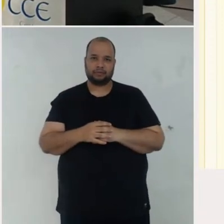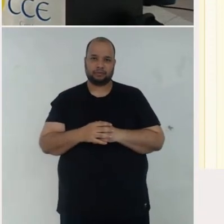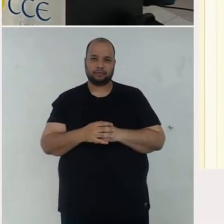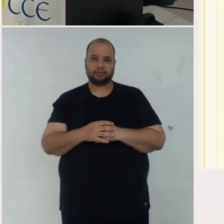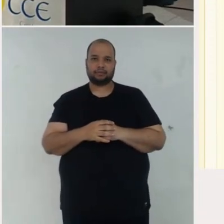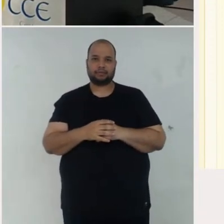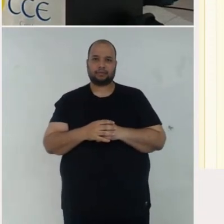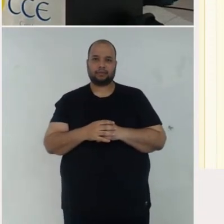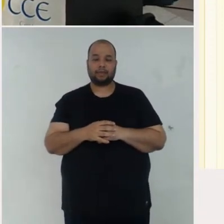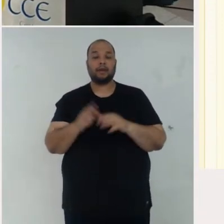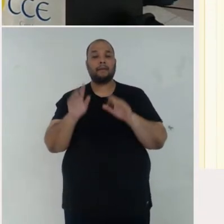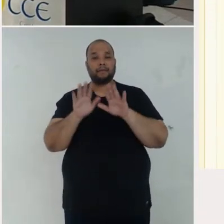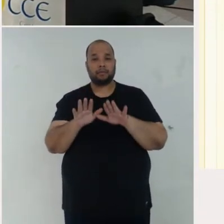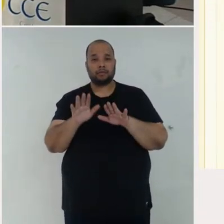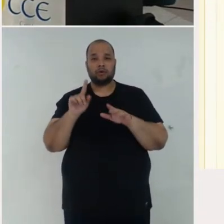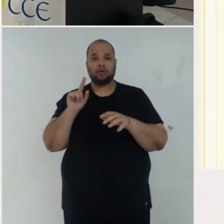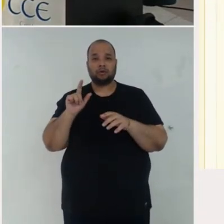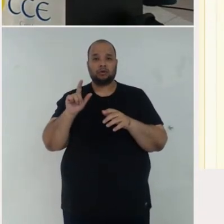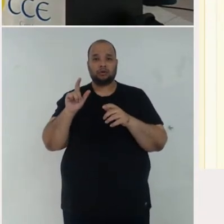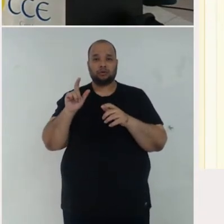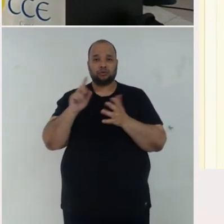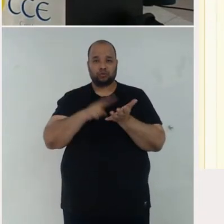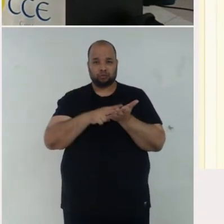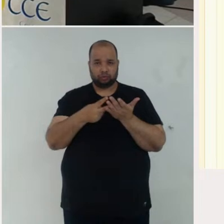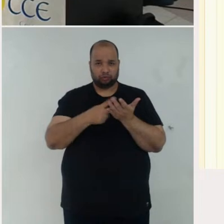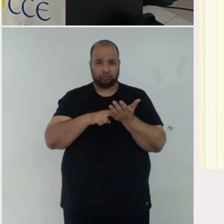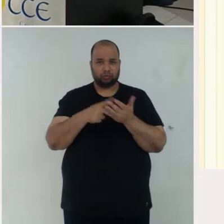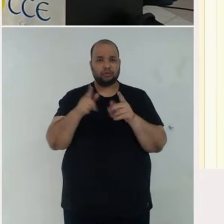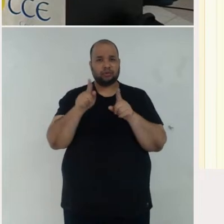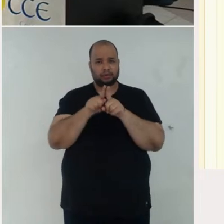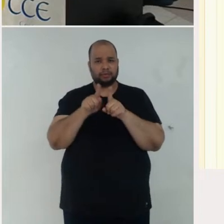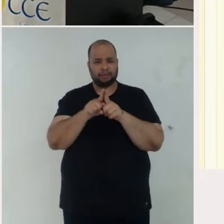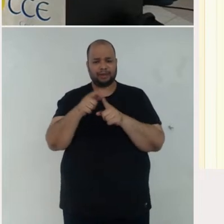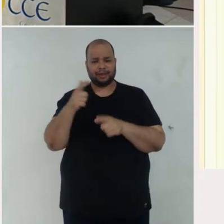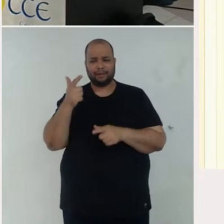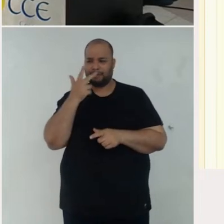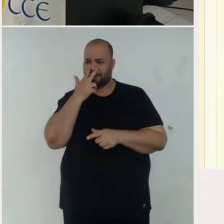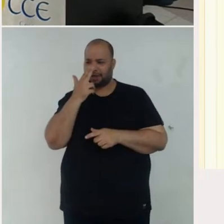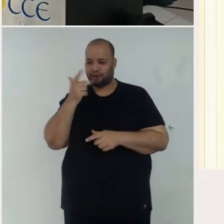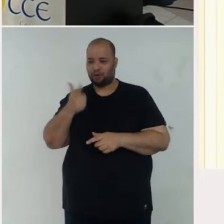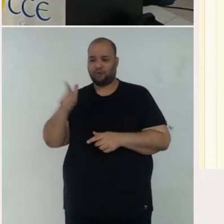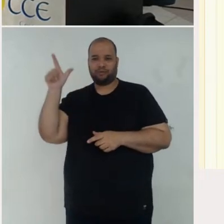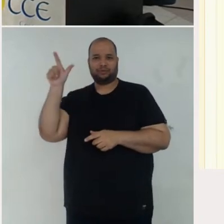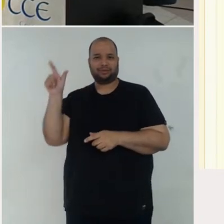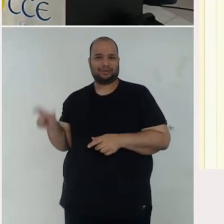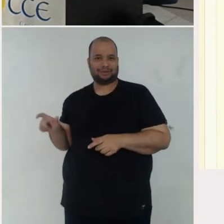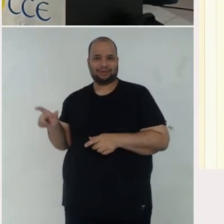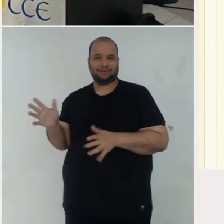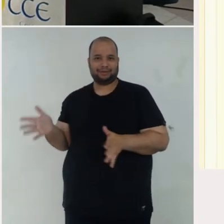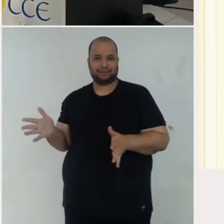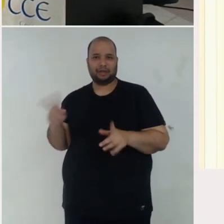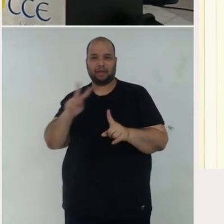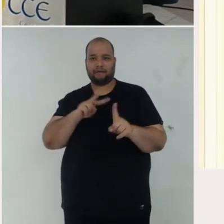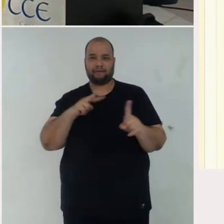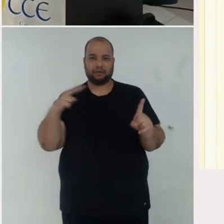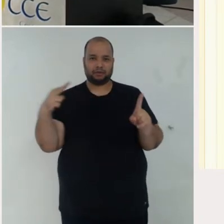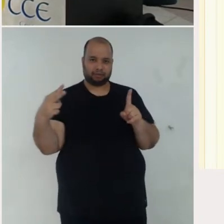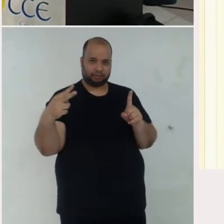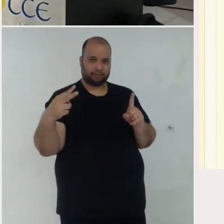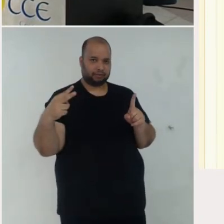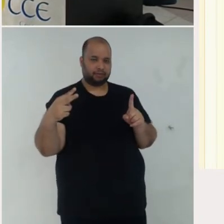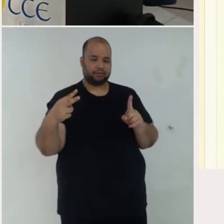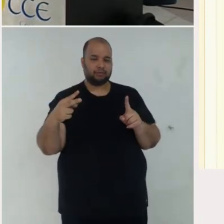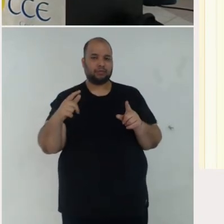Mas o tradutor, dentro da sociedade, também é uma espécie de outro, né? Então, dar visibilidade a esse